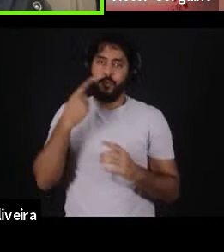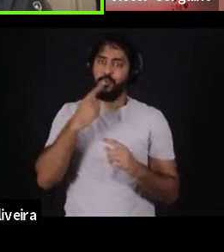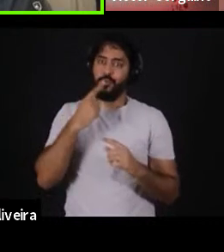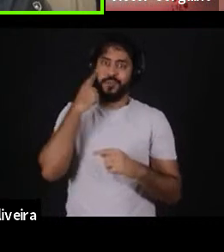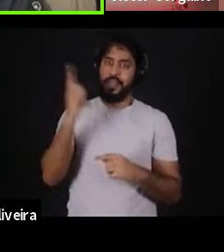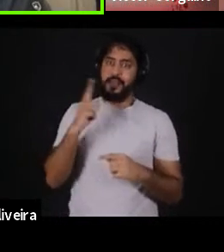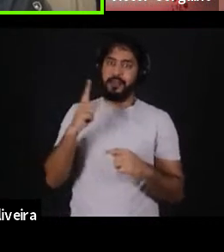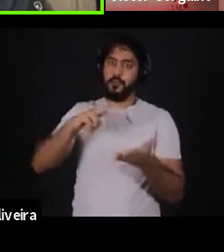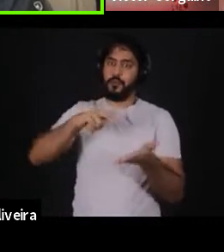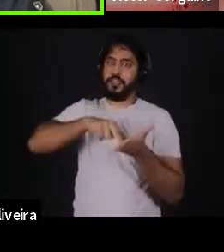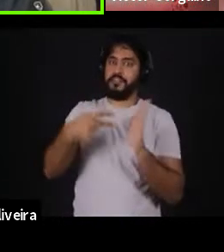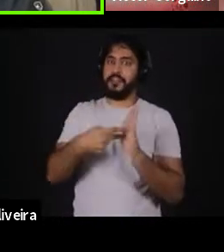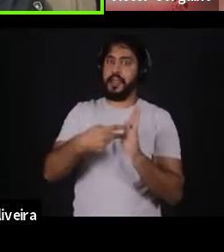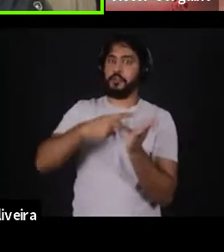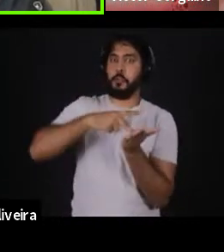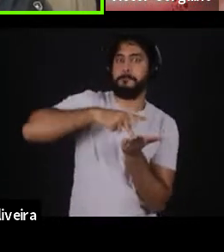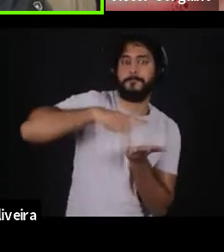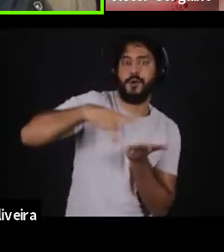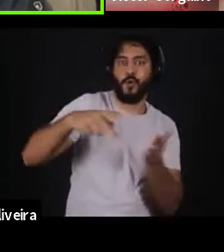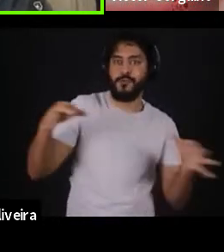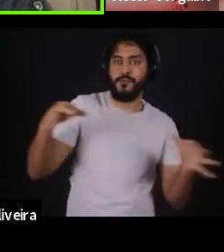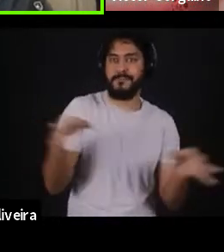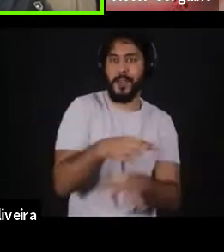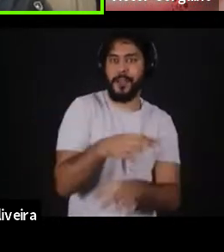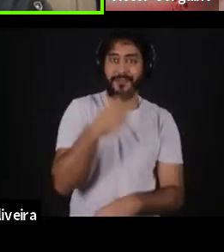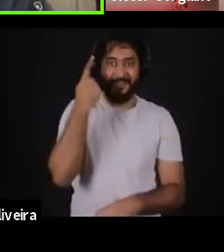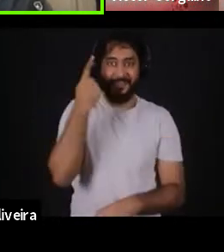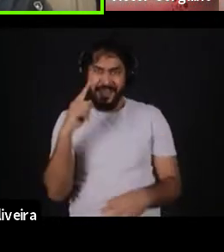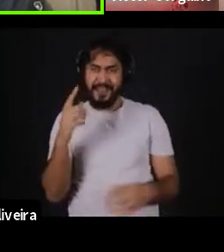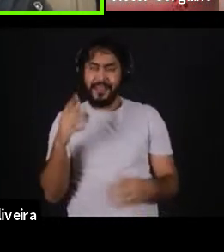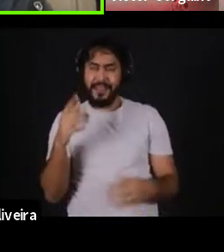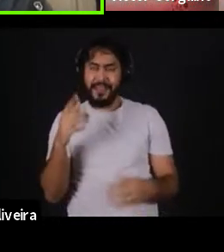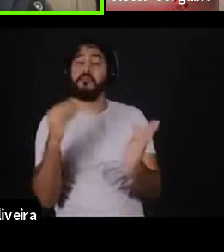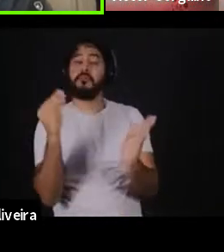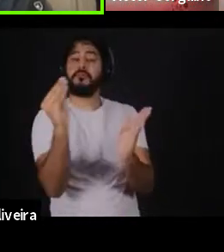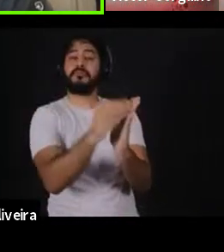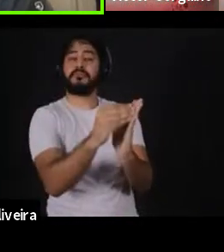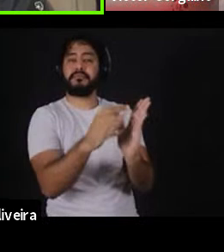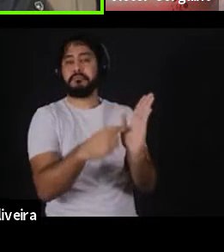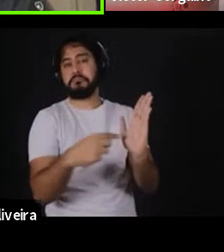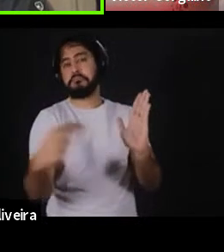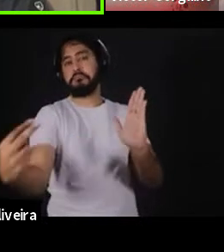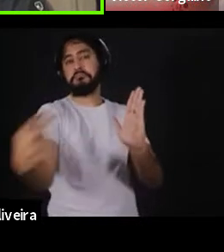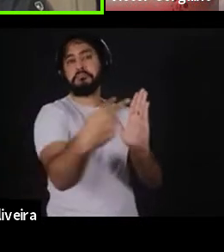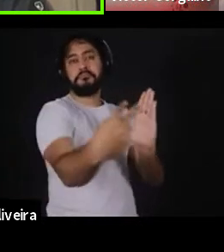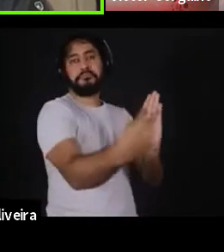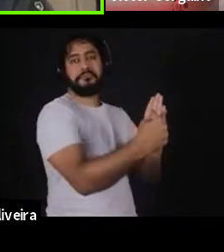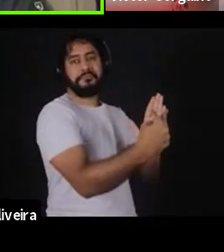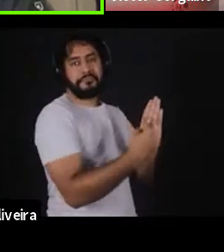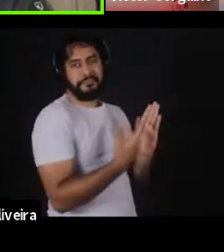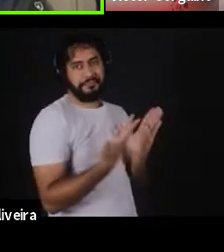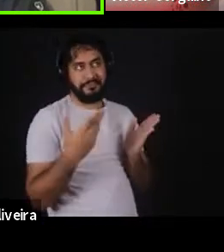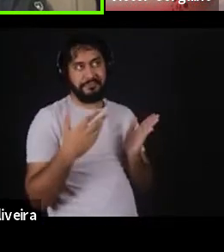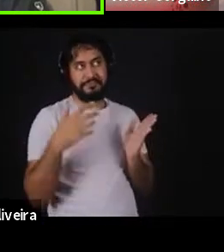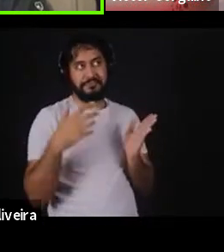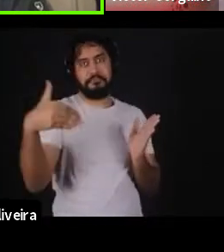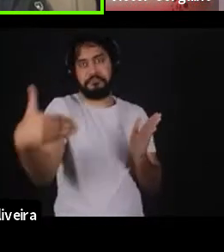significam plenamente, eu sei que deixo lá para ver o que acontece mais tarde. Então, assim, para mim é muito curioso